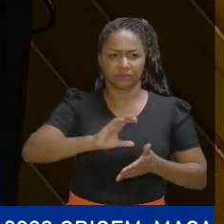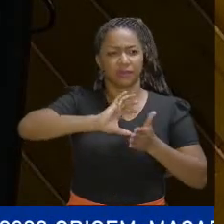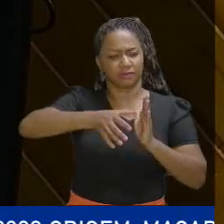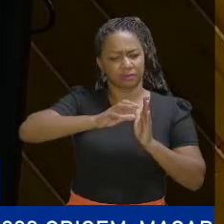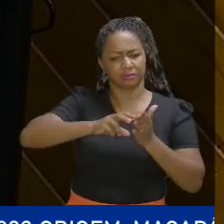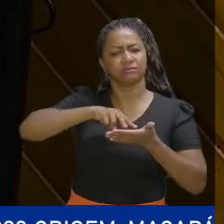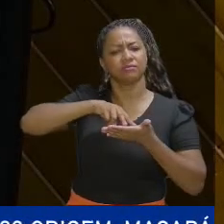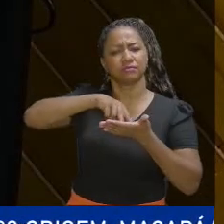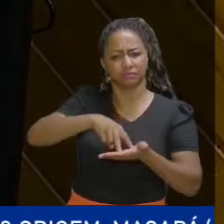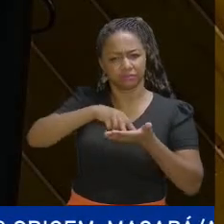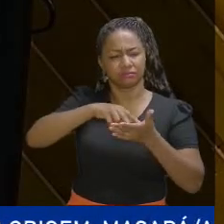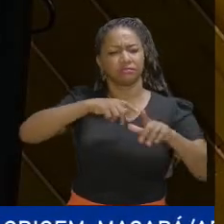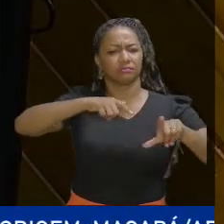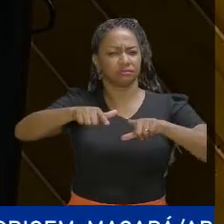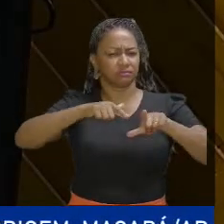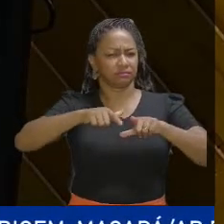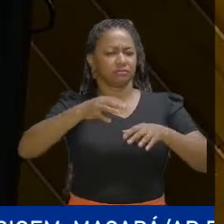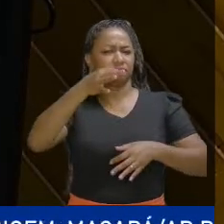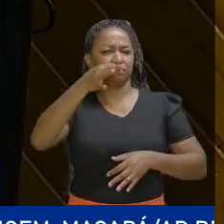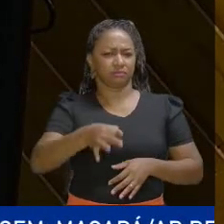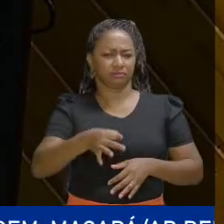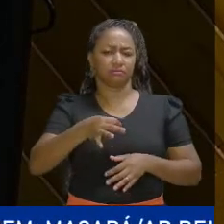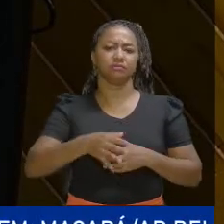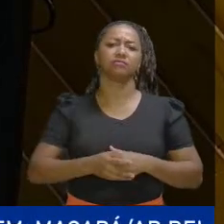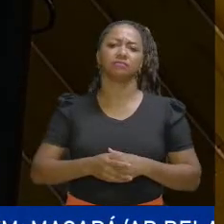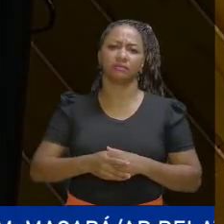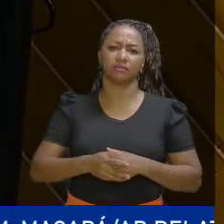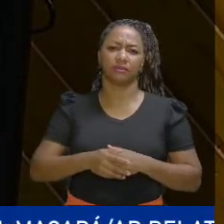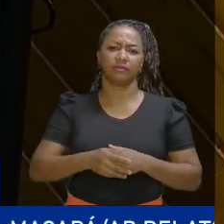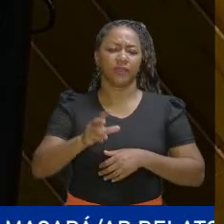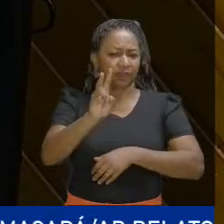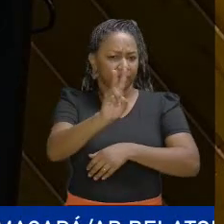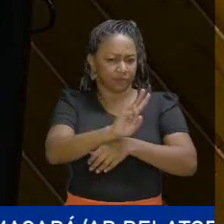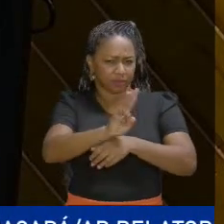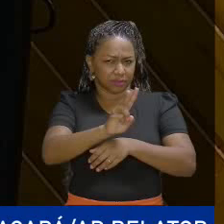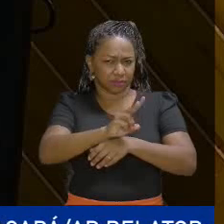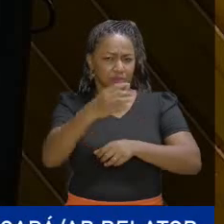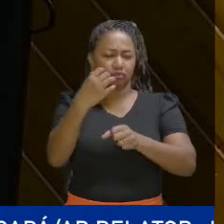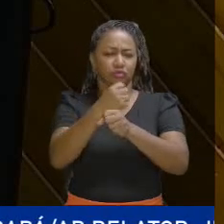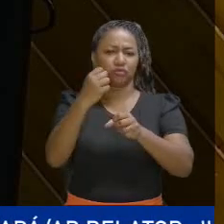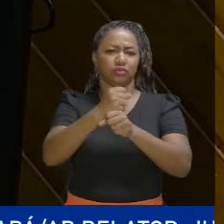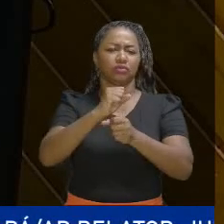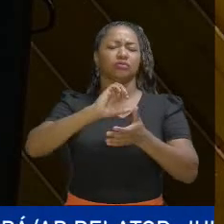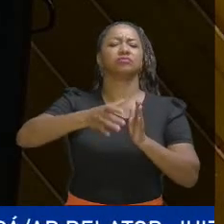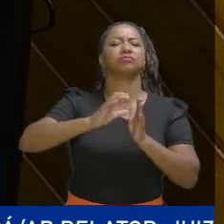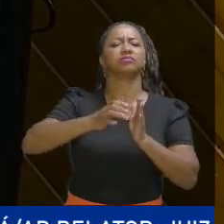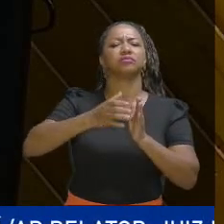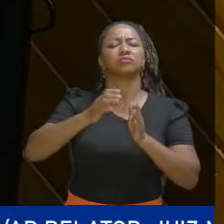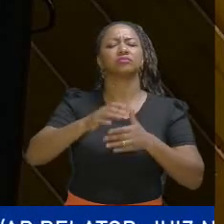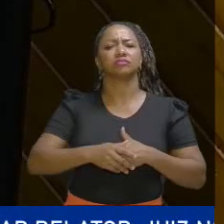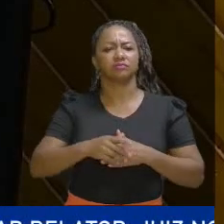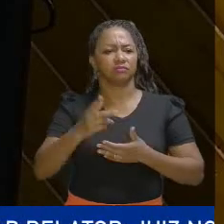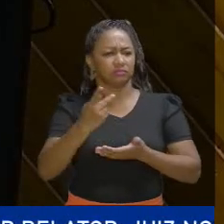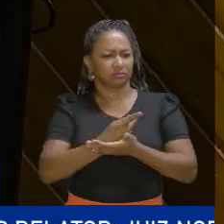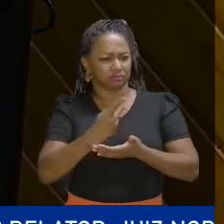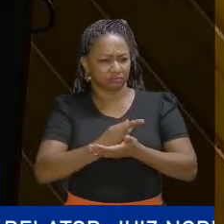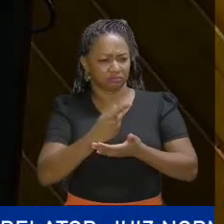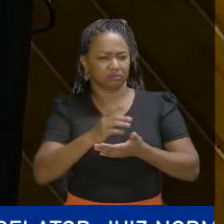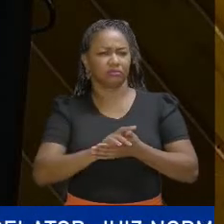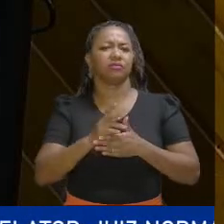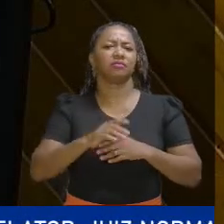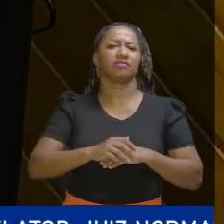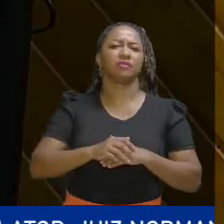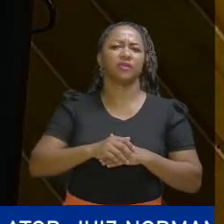partidos mantenham suas atividades regulares. A fiscalização sobre as contas partidárias inibe práticas como o Caixa